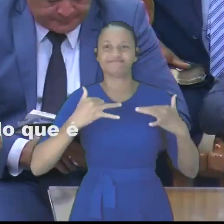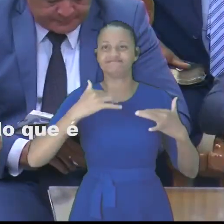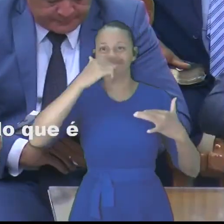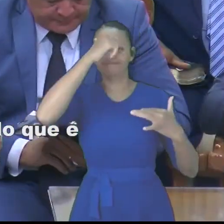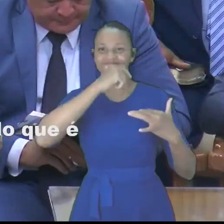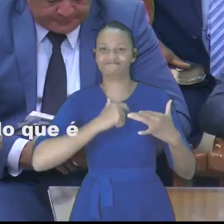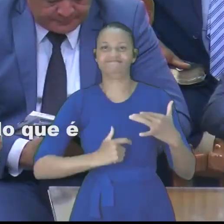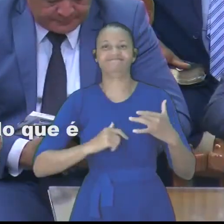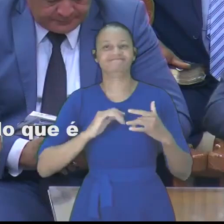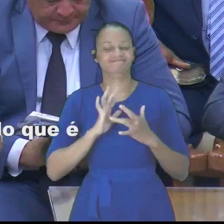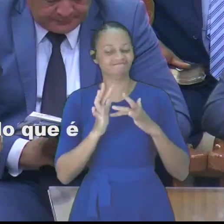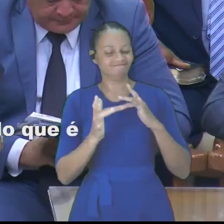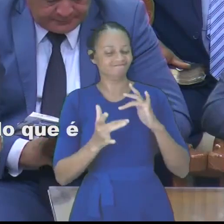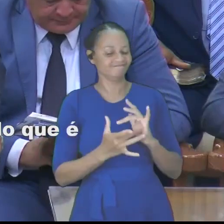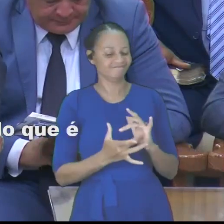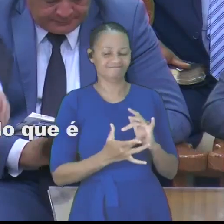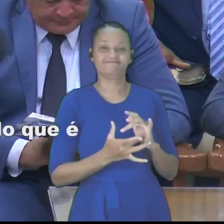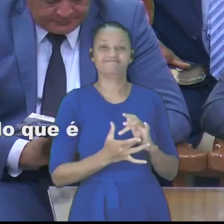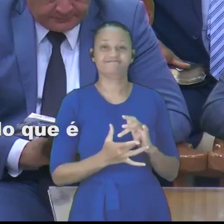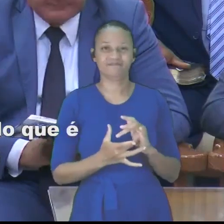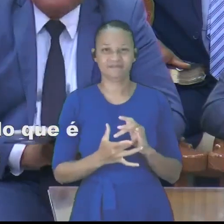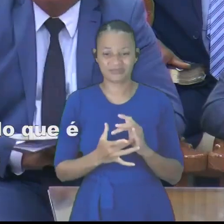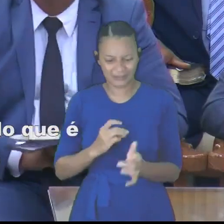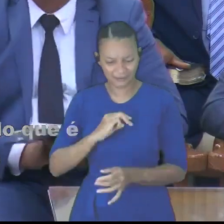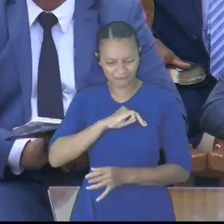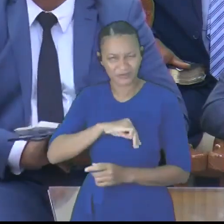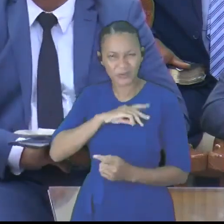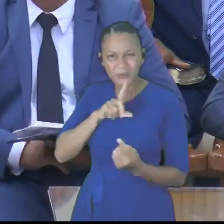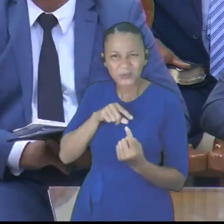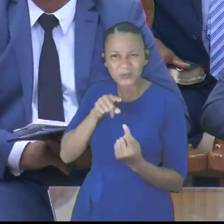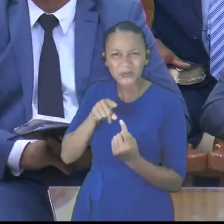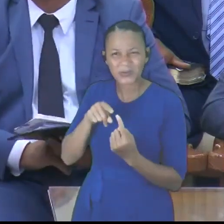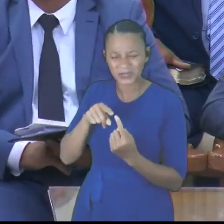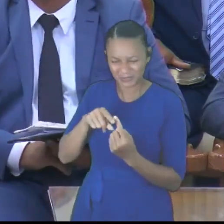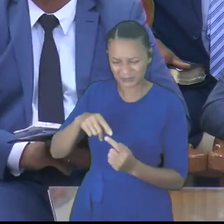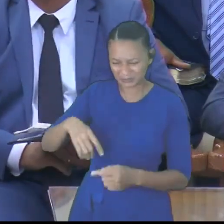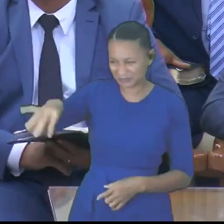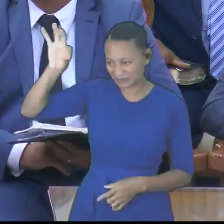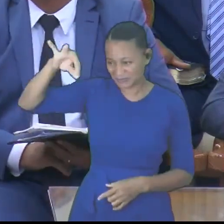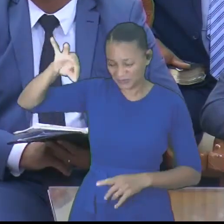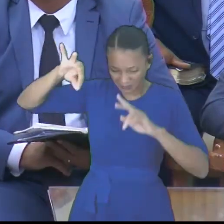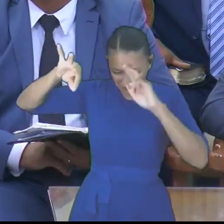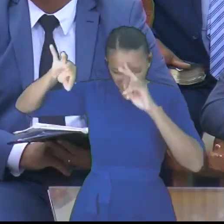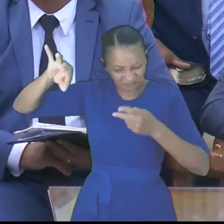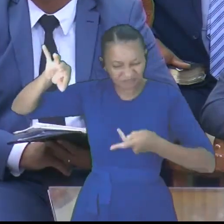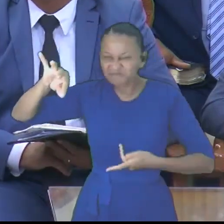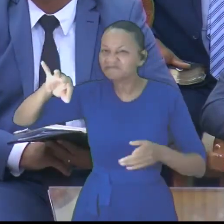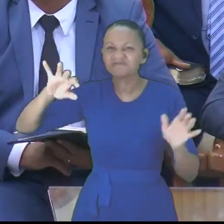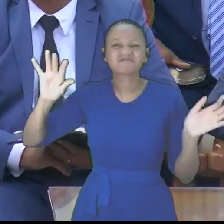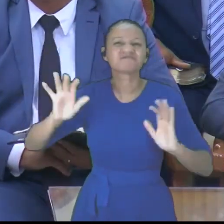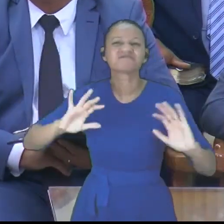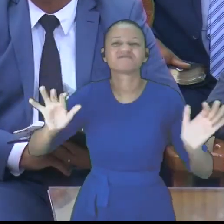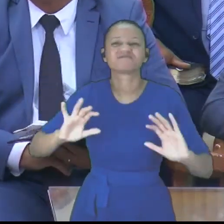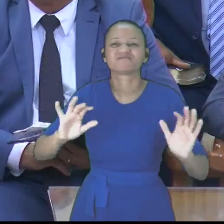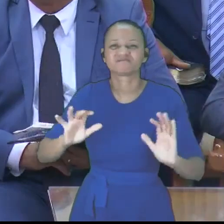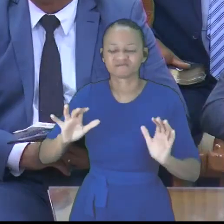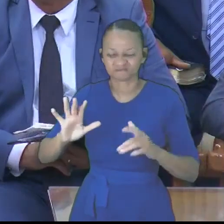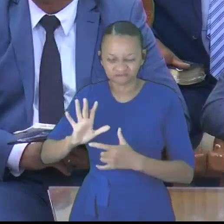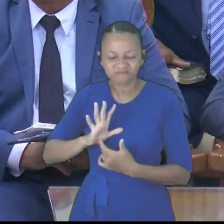glorificará. A missão do Espírito Santo não é glorificar-se a si mesmo. A missão do Espírito Santo